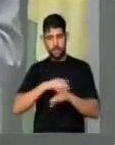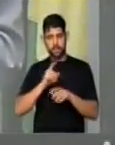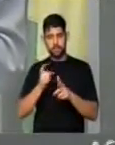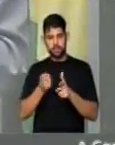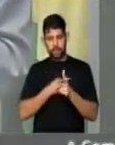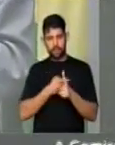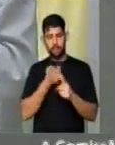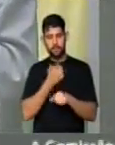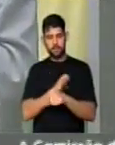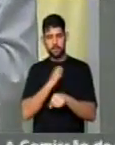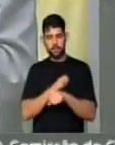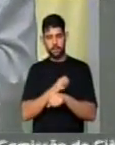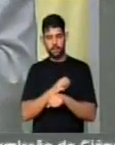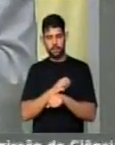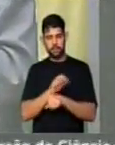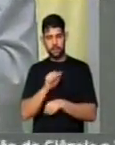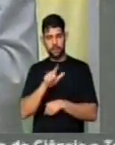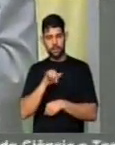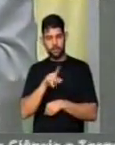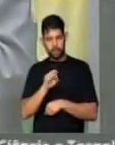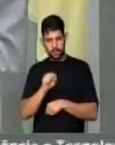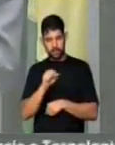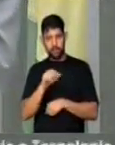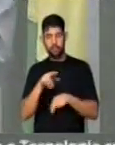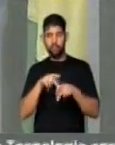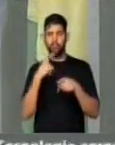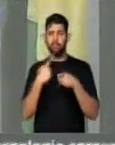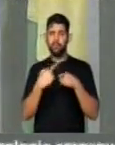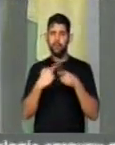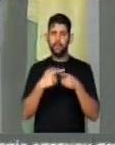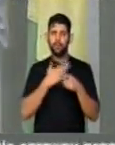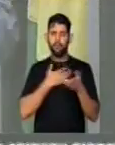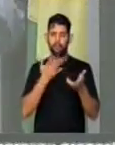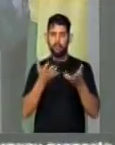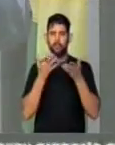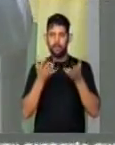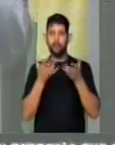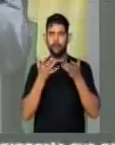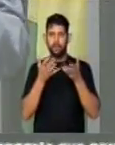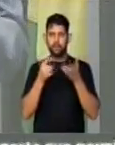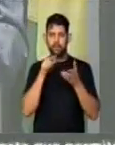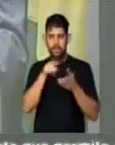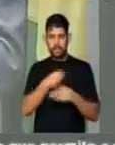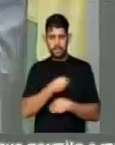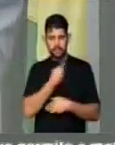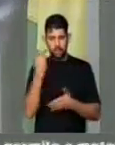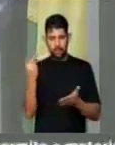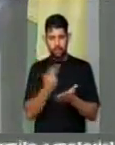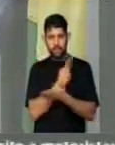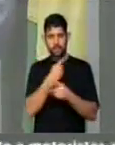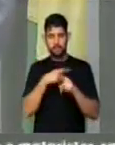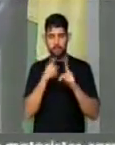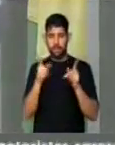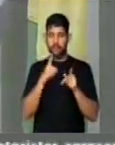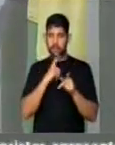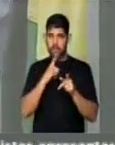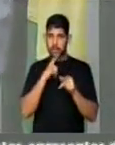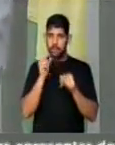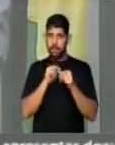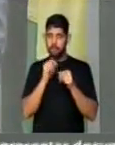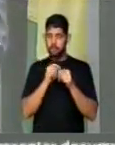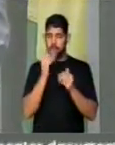deve é o estado de Alagoas. Por que eu quero que isto aconteça, mas que tenha